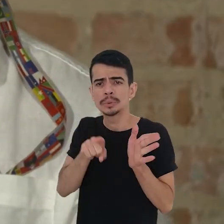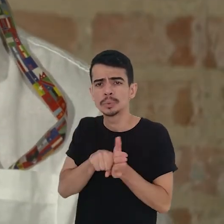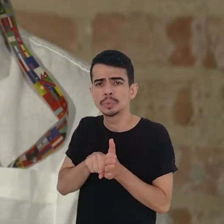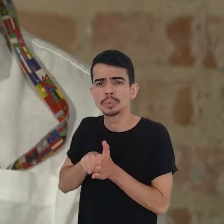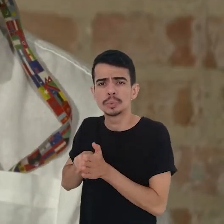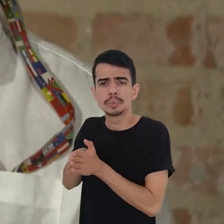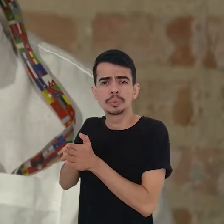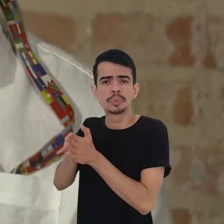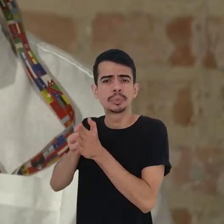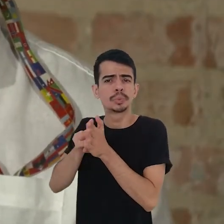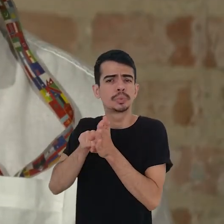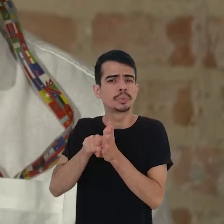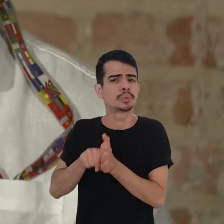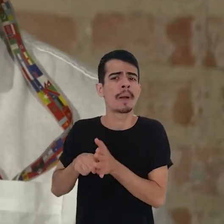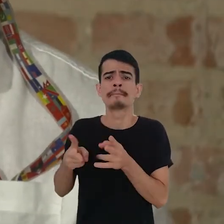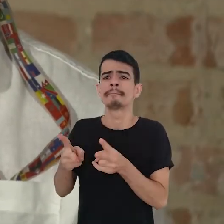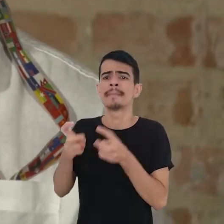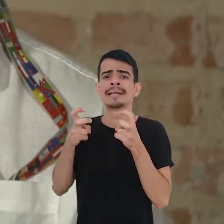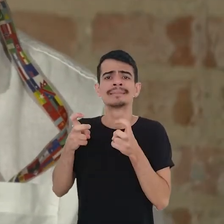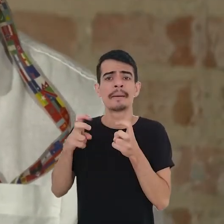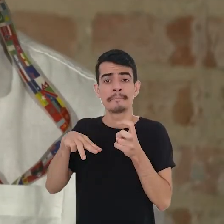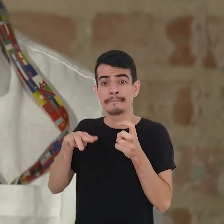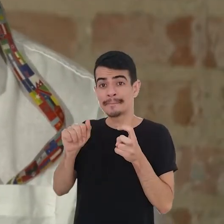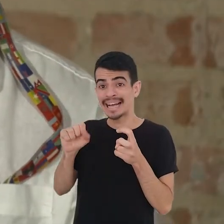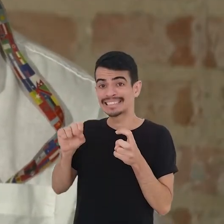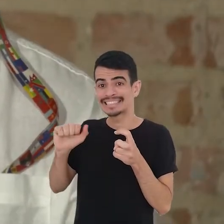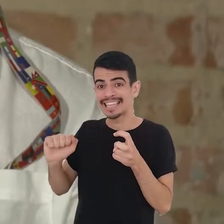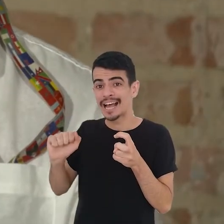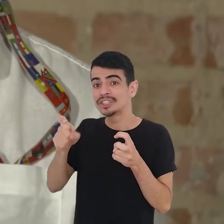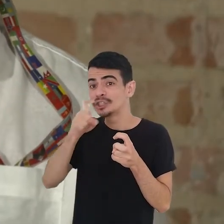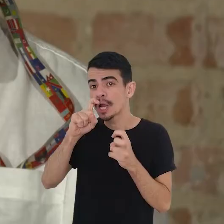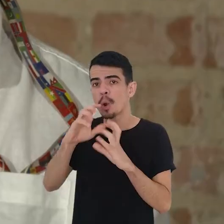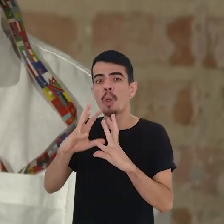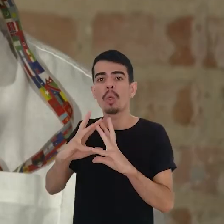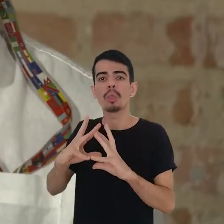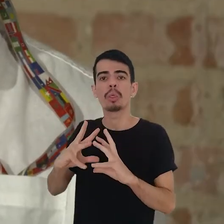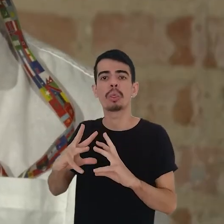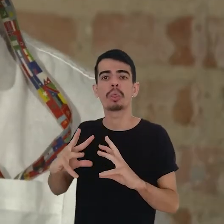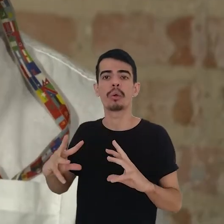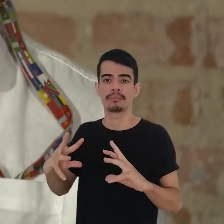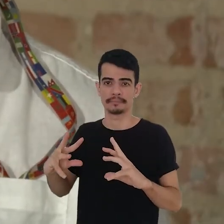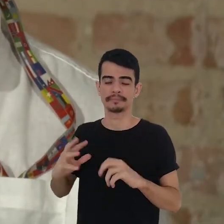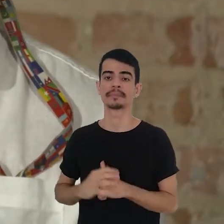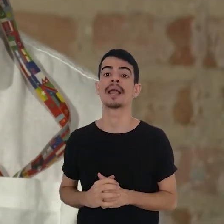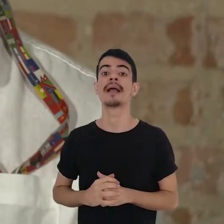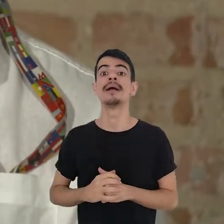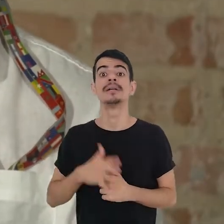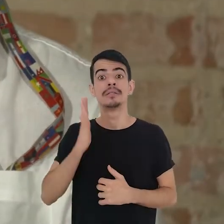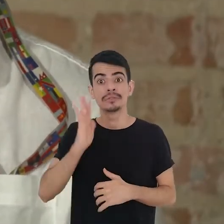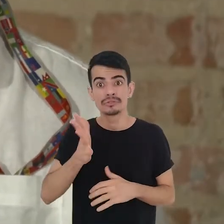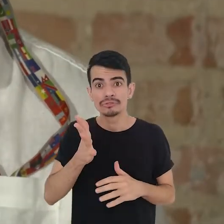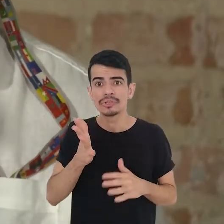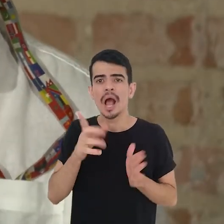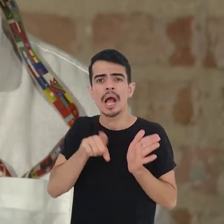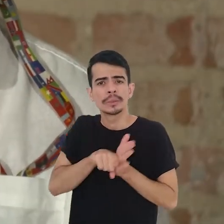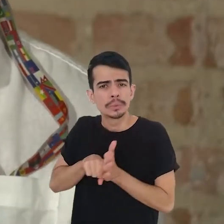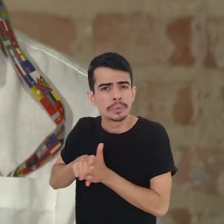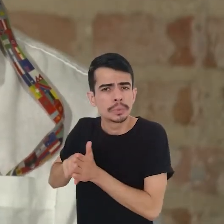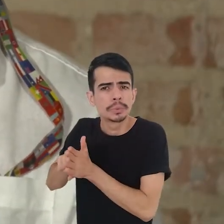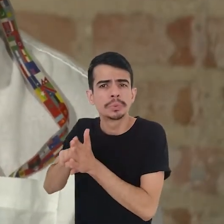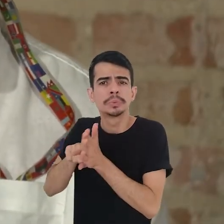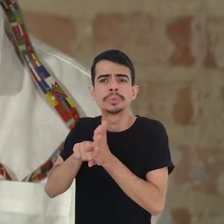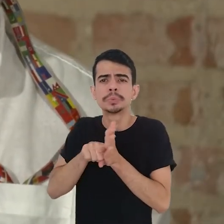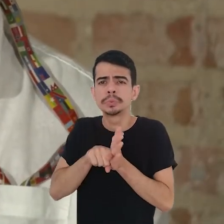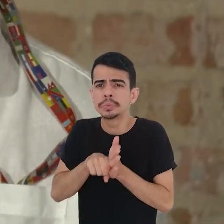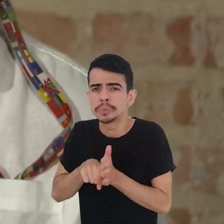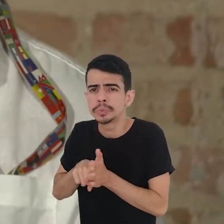satélite, que mostram uma perda de massa de gelo considerável. E vários trabalhos que foram realizados com estações